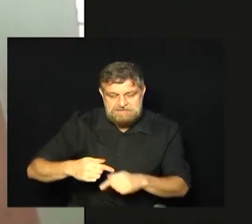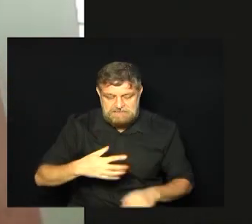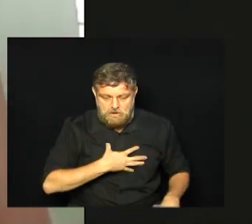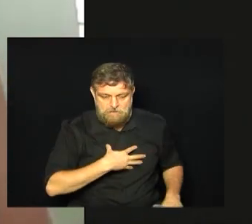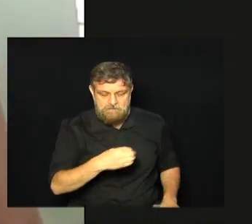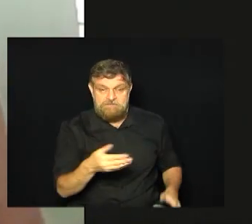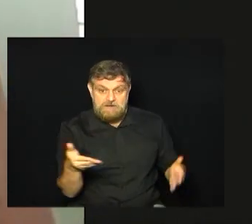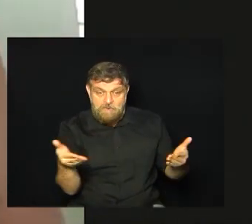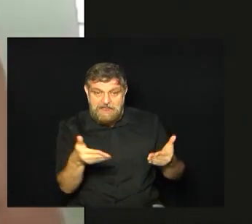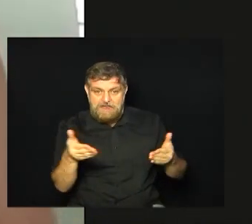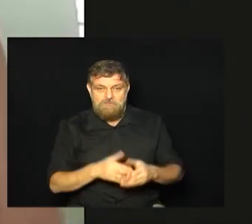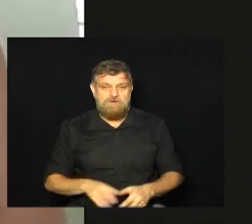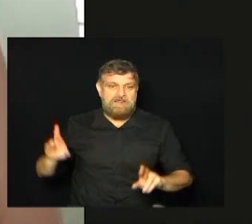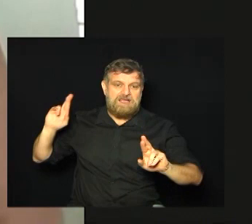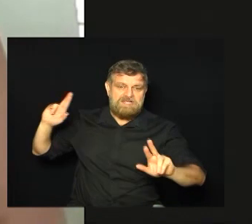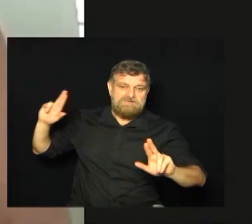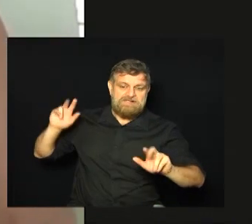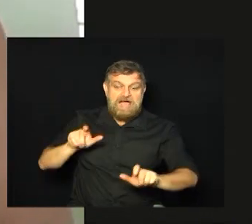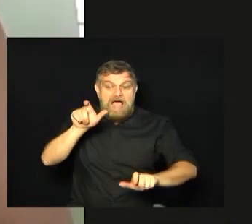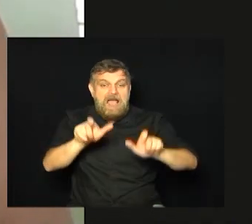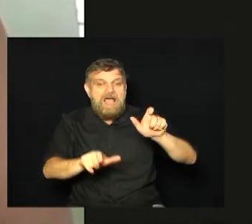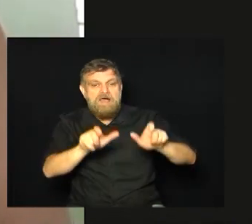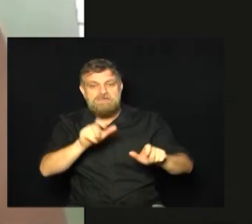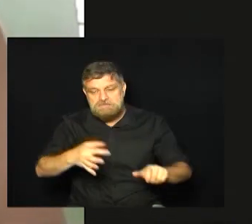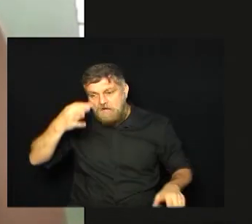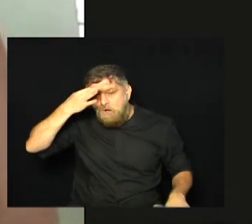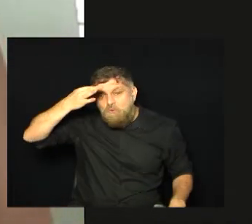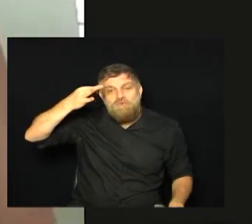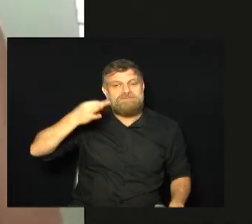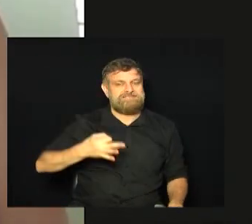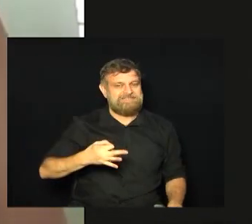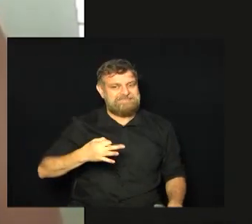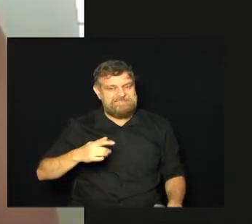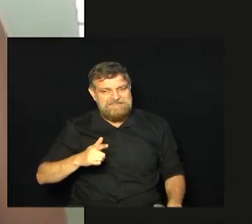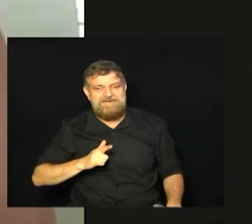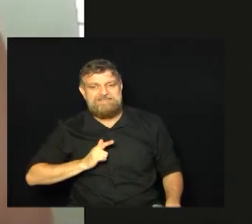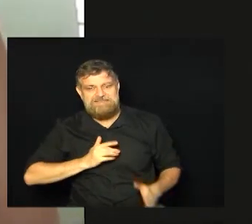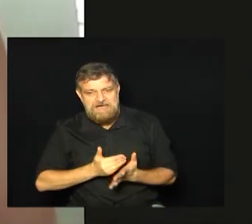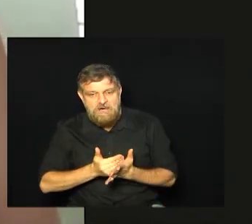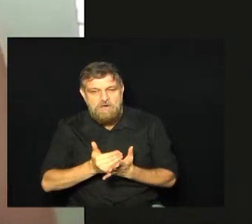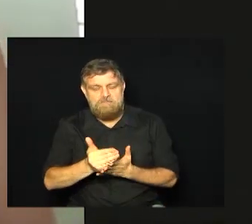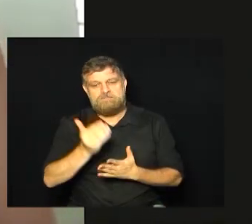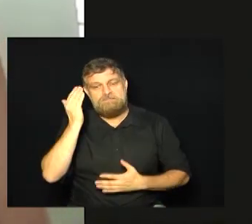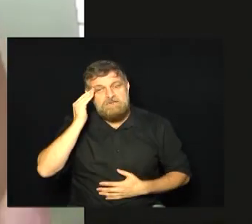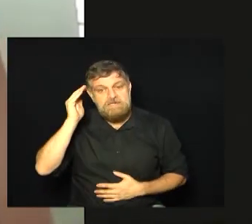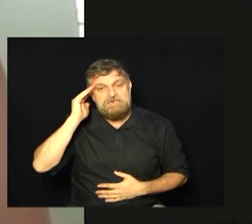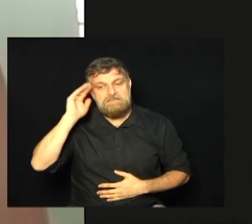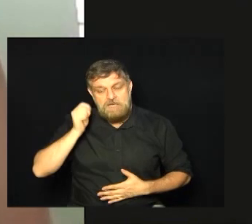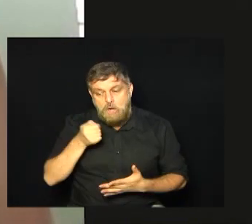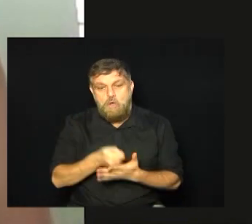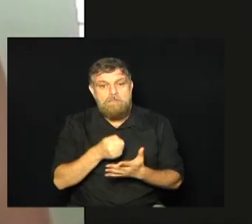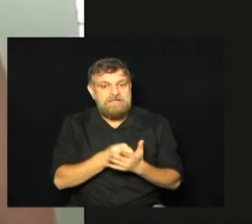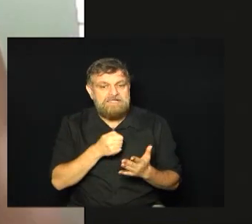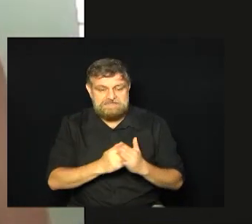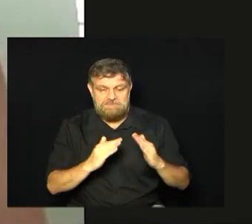filhos. As pessoas estão começando a ter mais consciência, estão começando a entender que a obrigação de cuidar